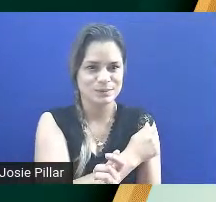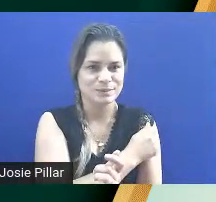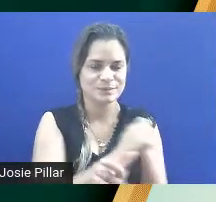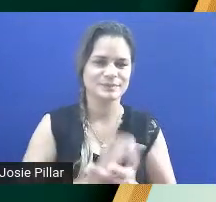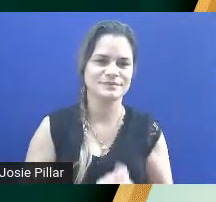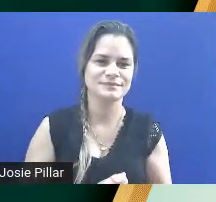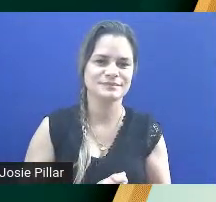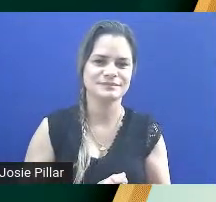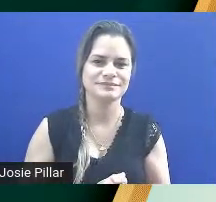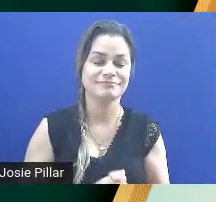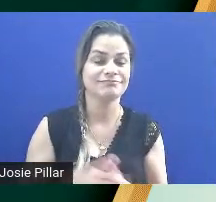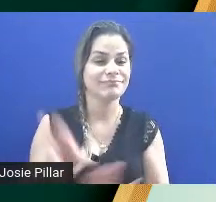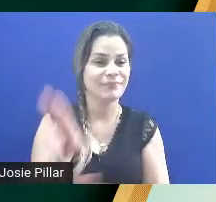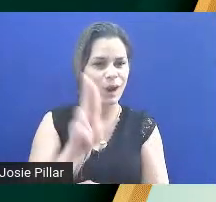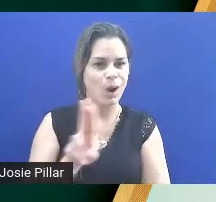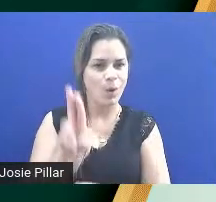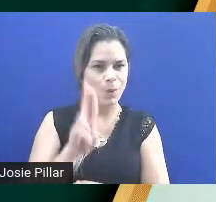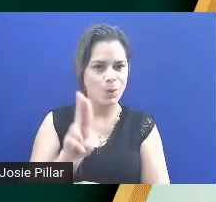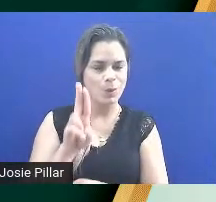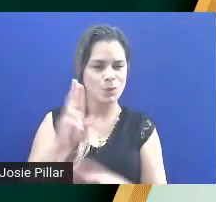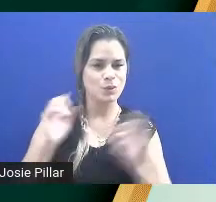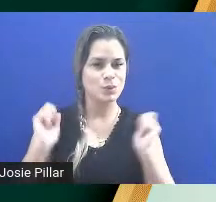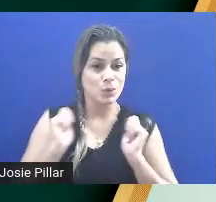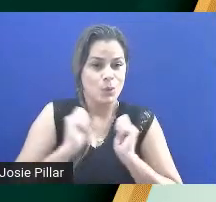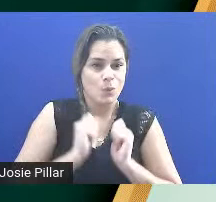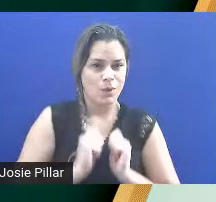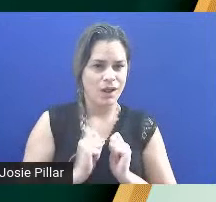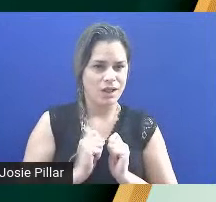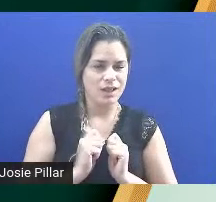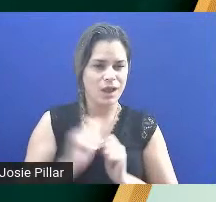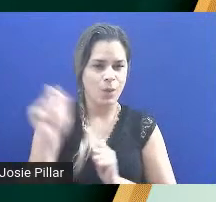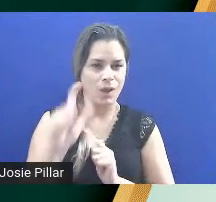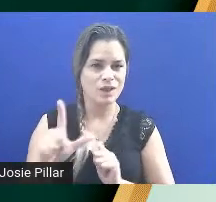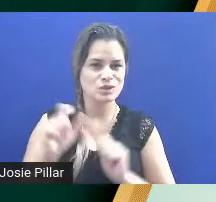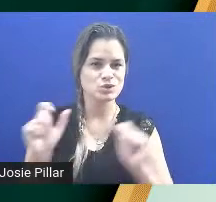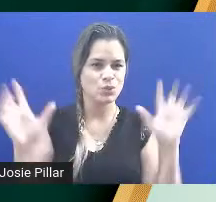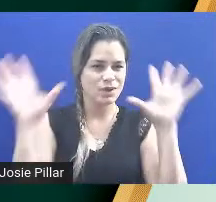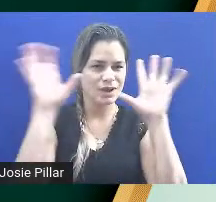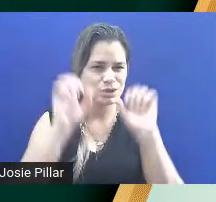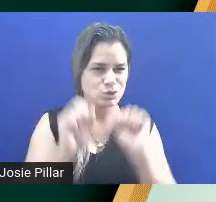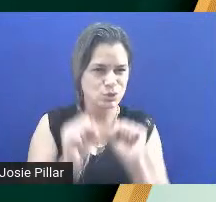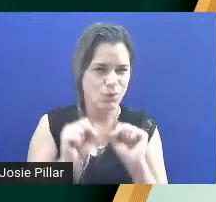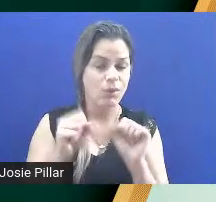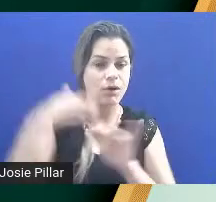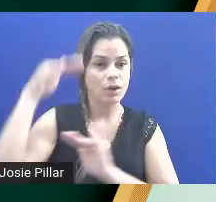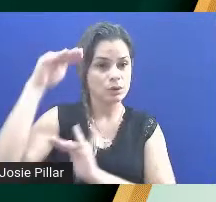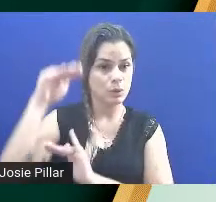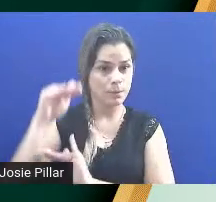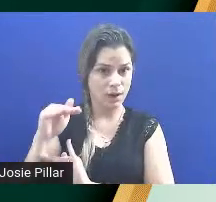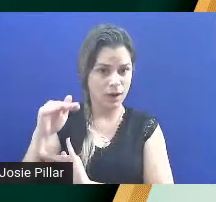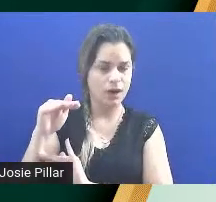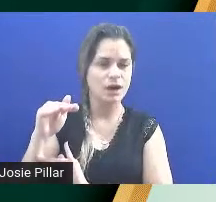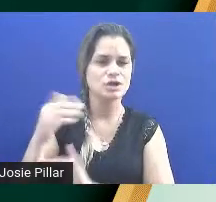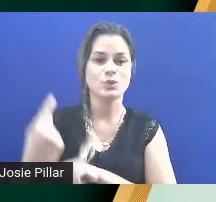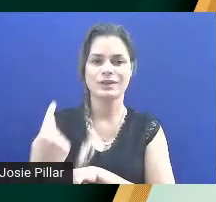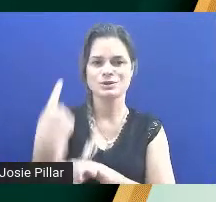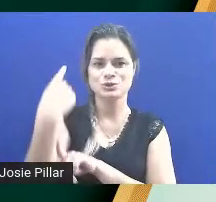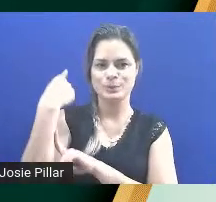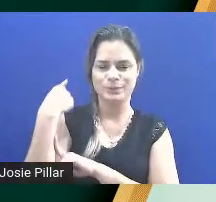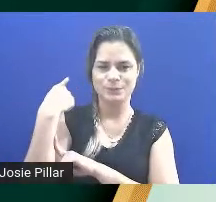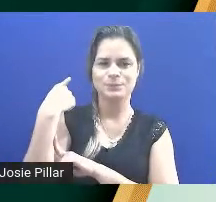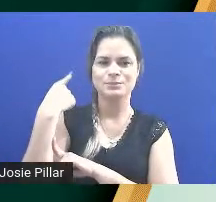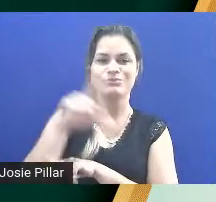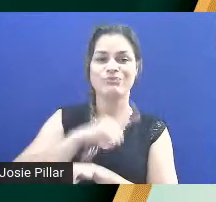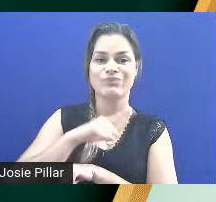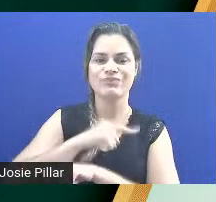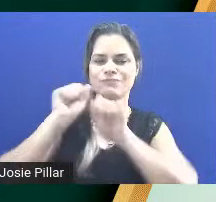Eu visto um terno azul escuro, a minha estatura é baixa, atrás de mim tem um